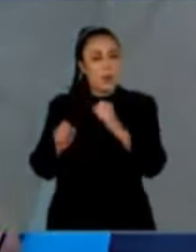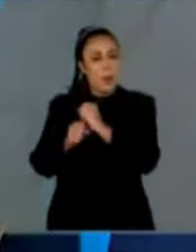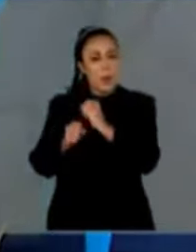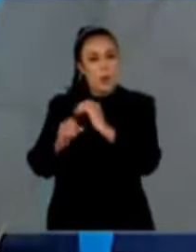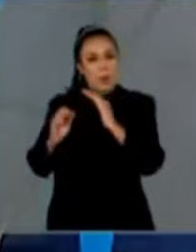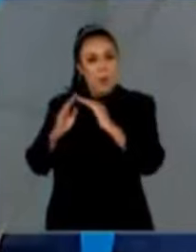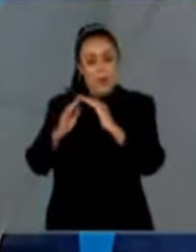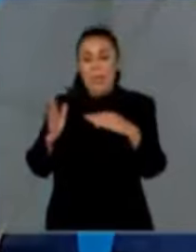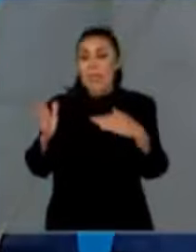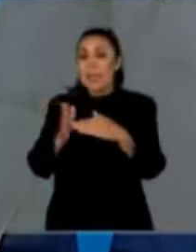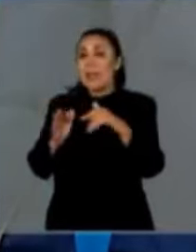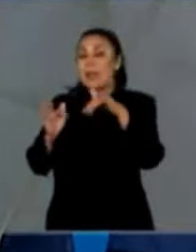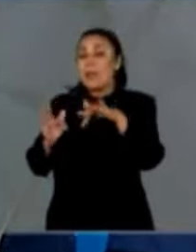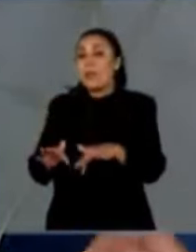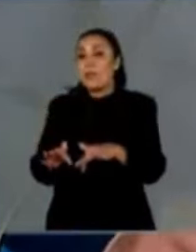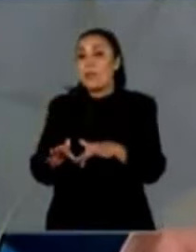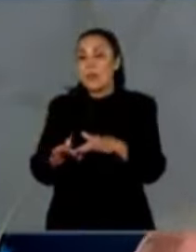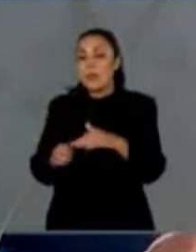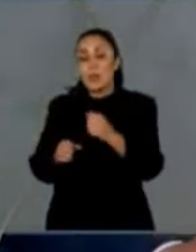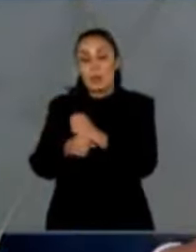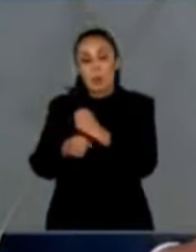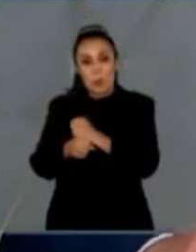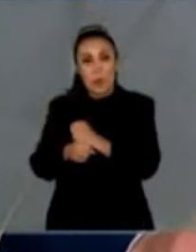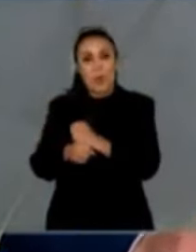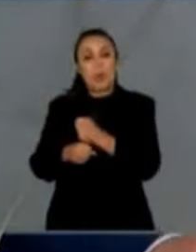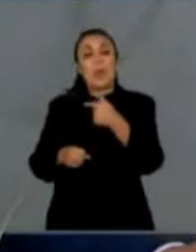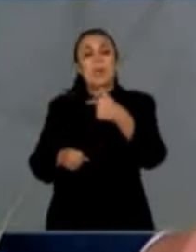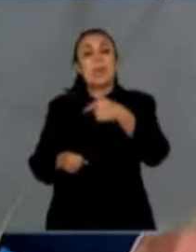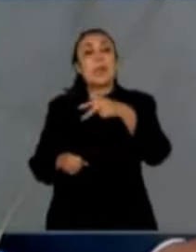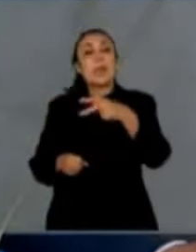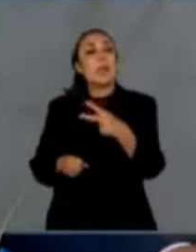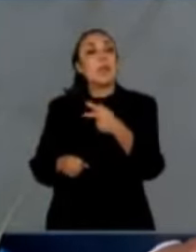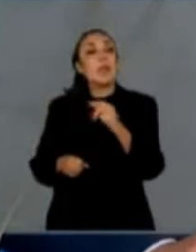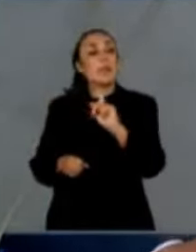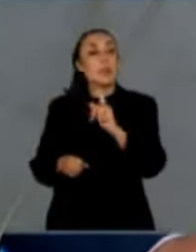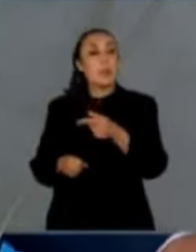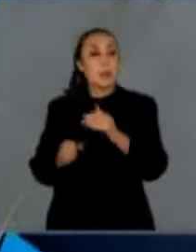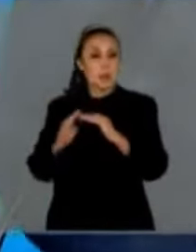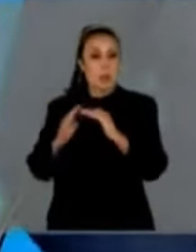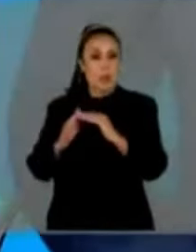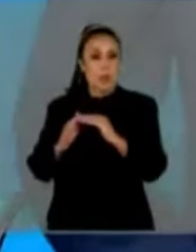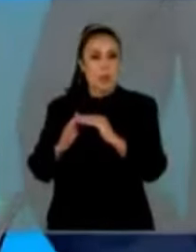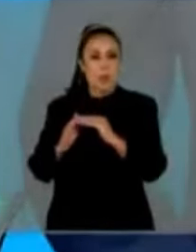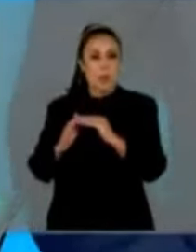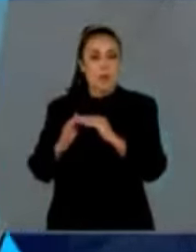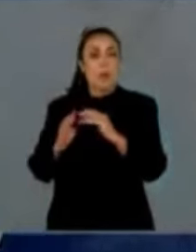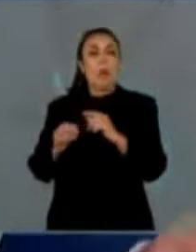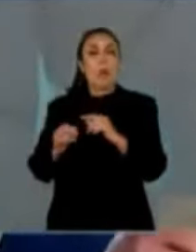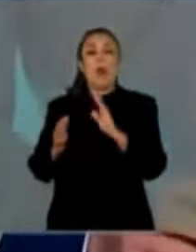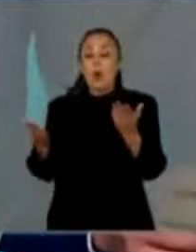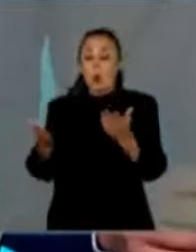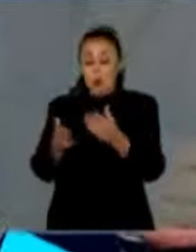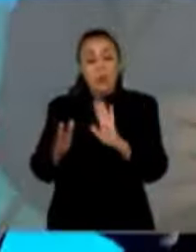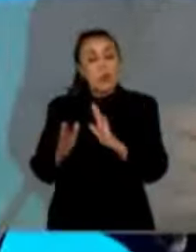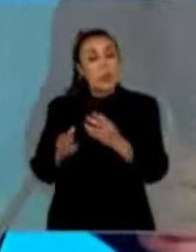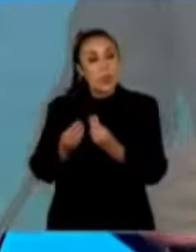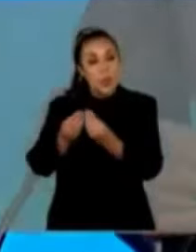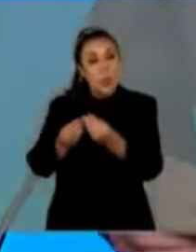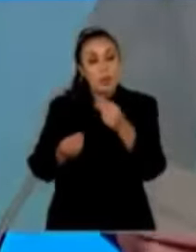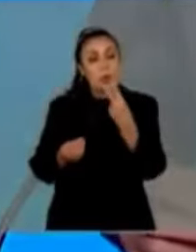final do ano 82.000 unidades entre as entregues as já em obes já contratadas hoje inclusive entregamos